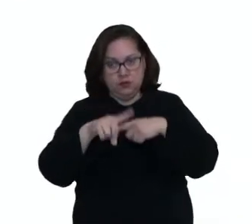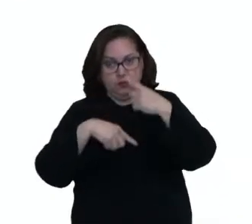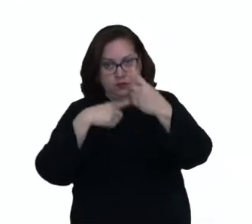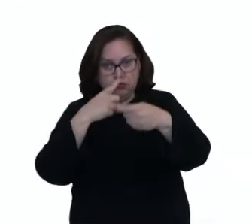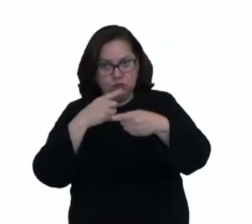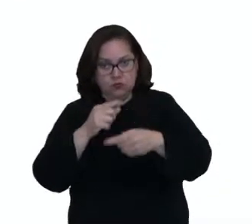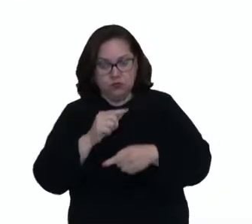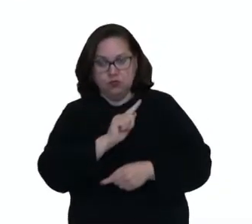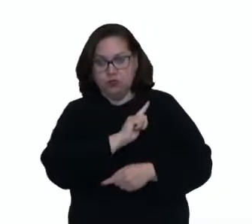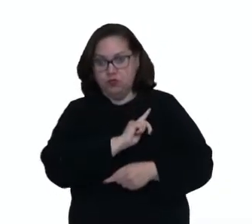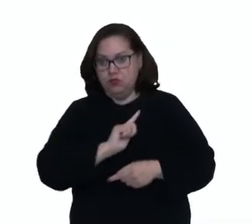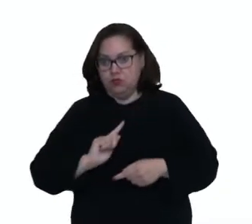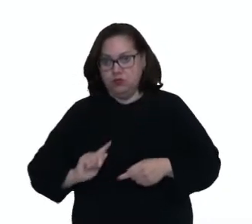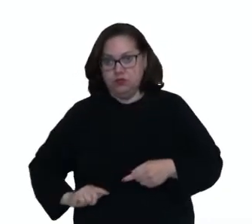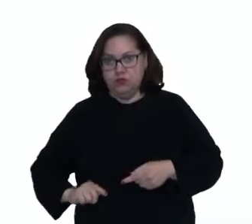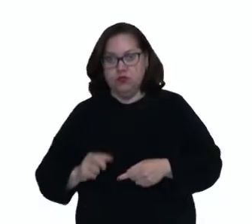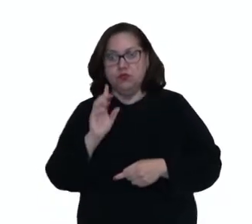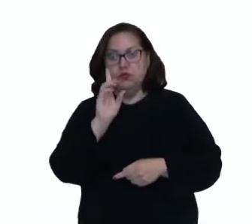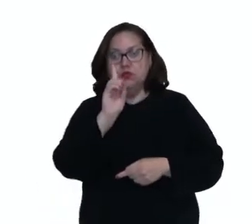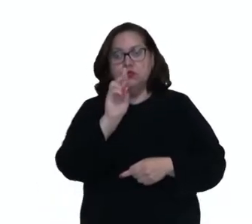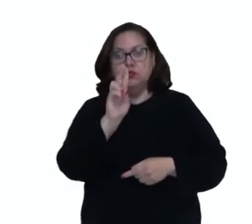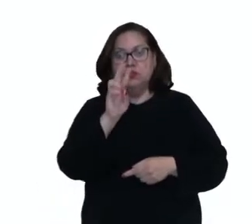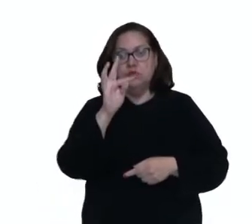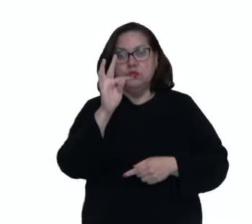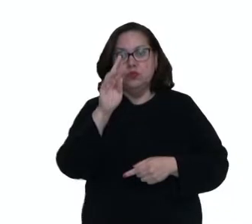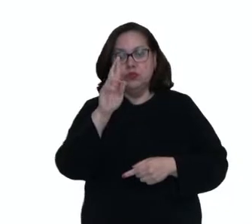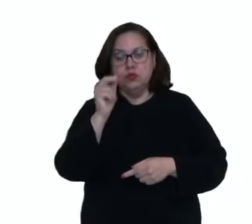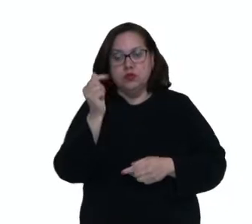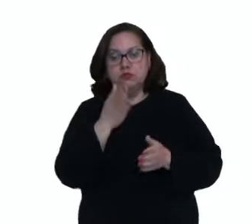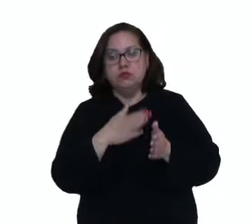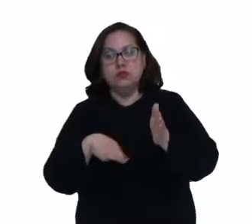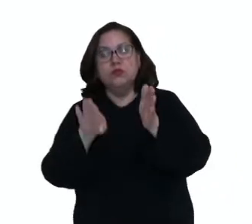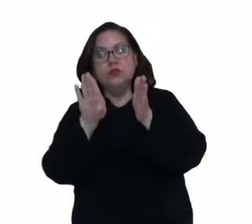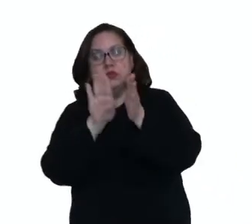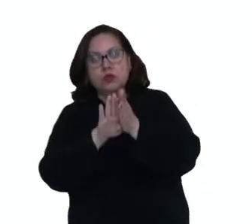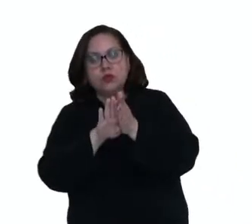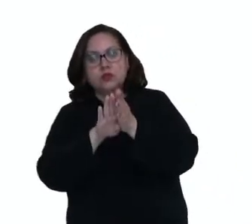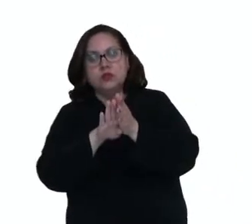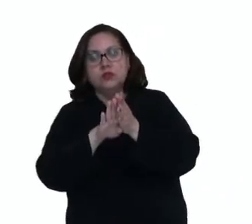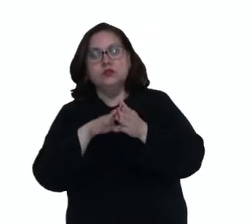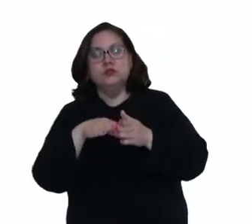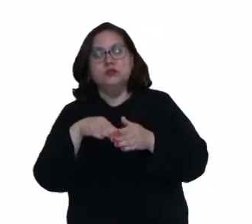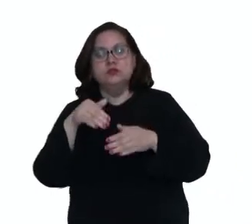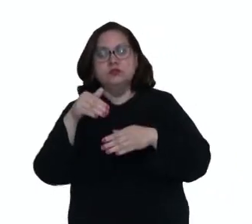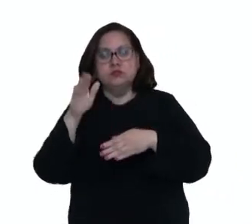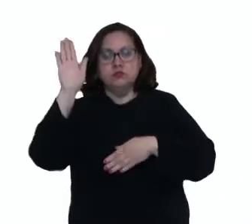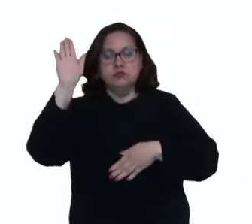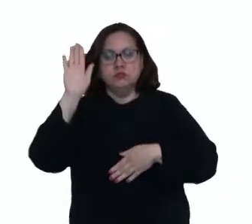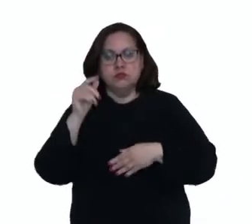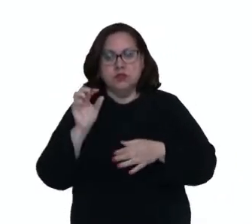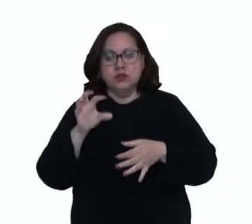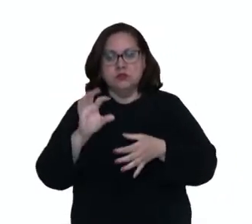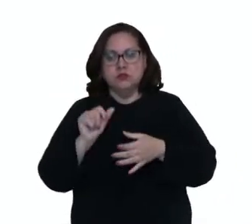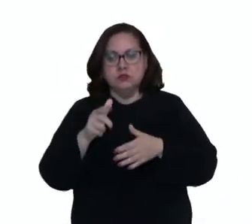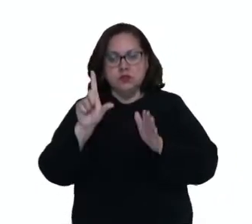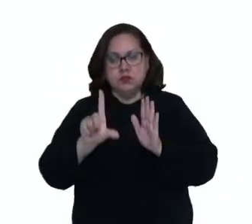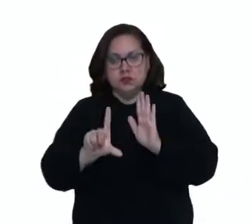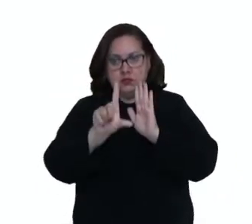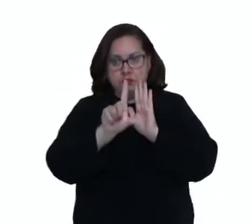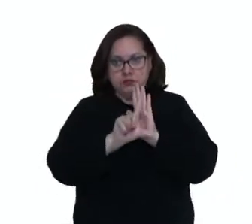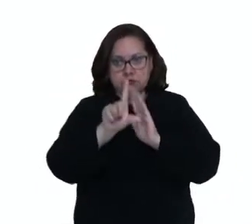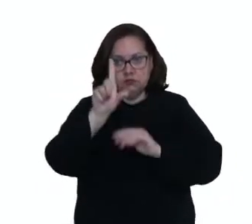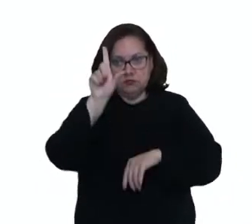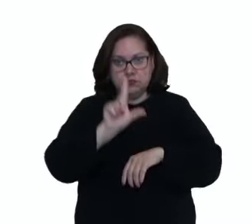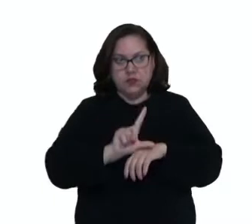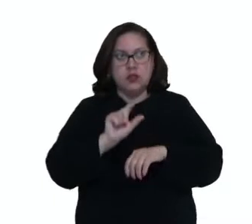com o governo de Dutra, nós vamos ter então um retorno dos partidos políticos, da legalidade dos partidos